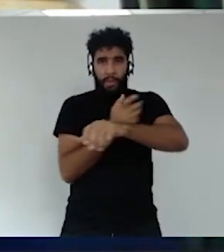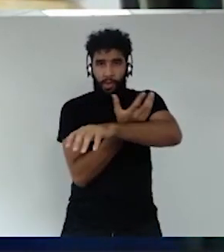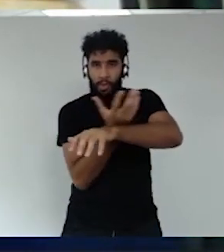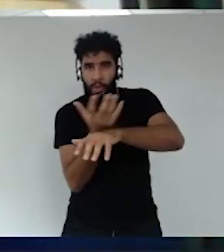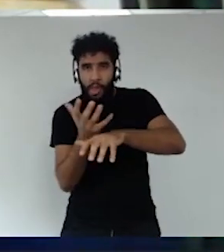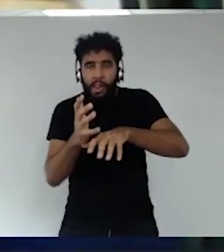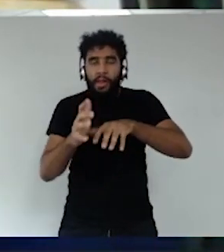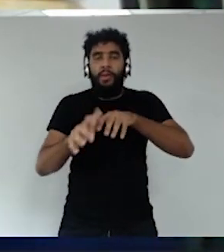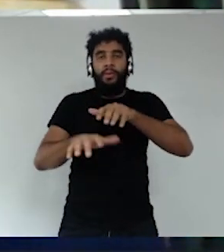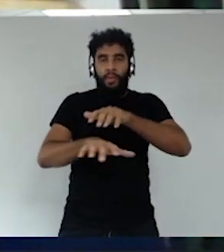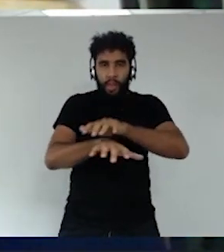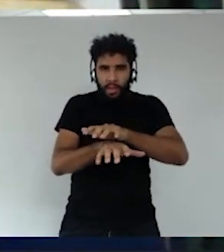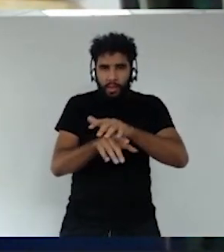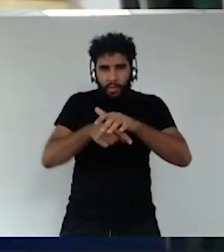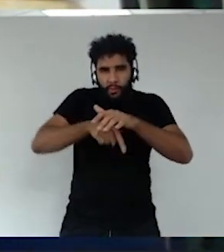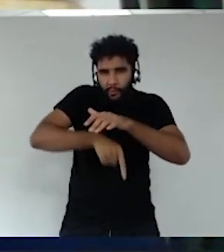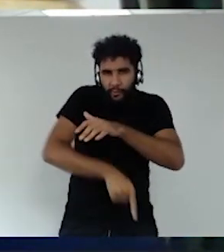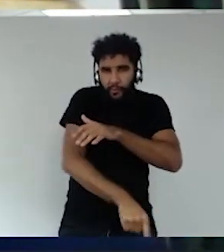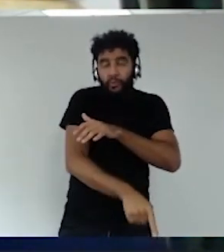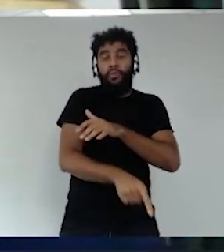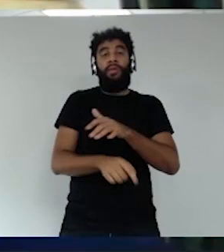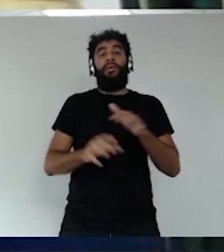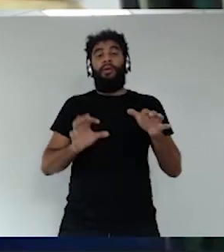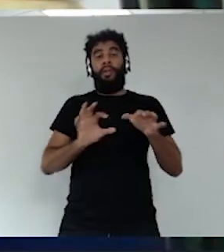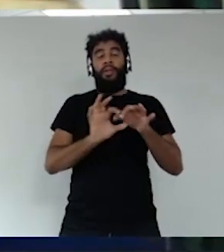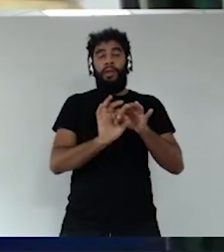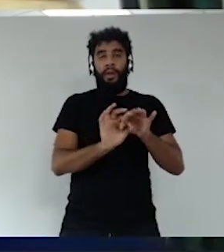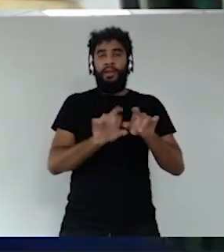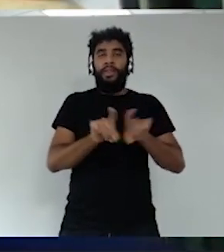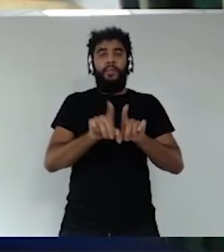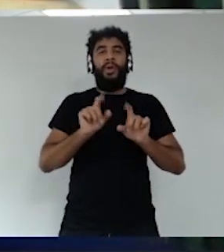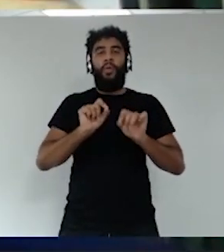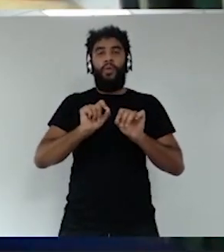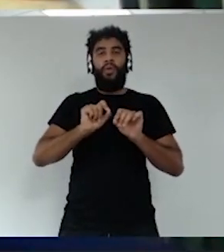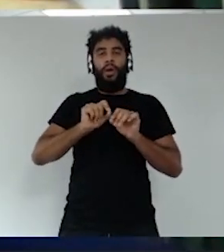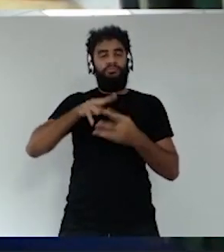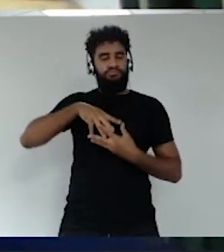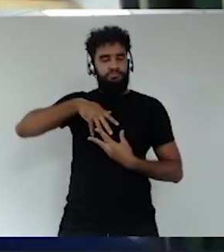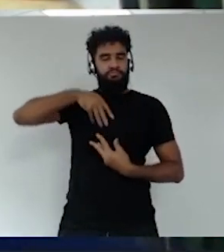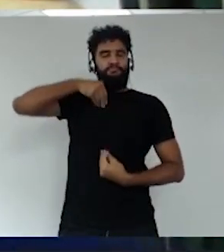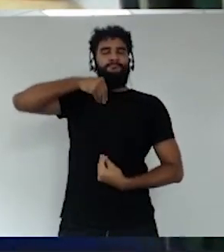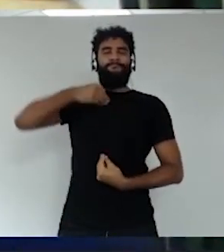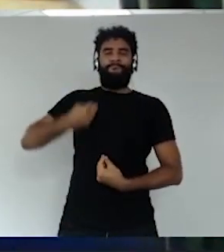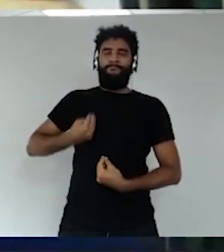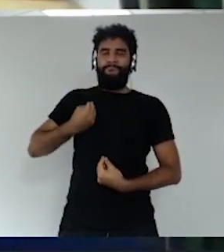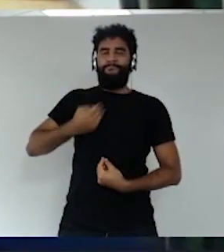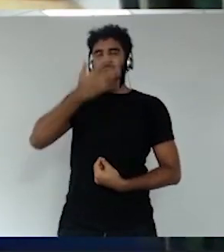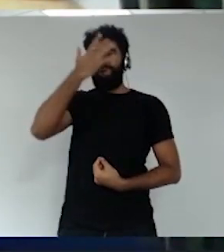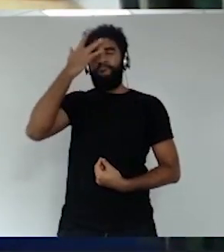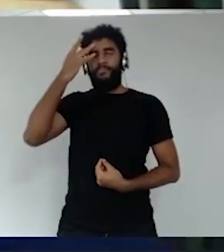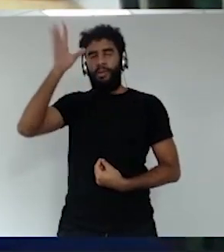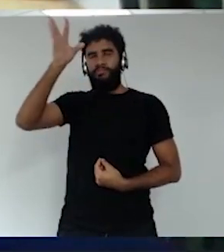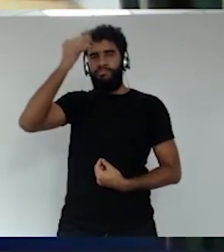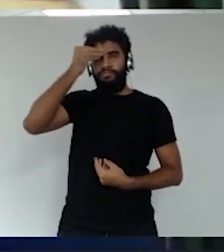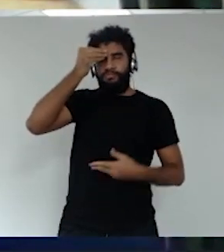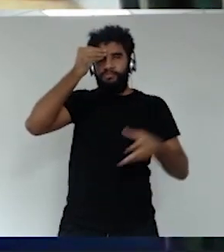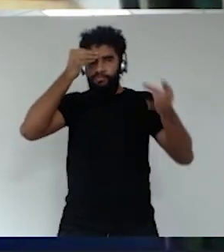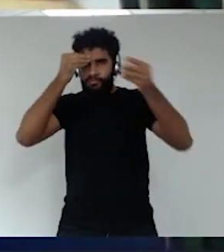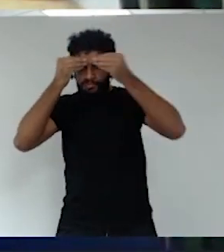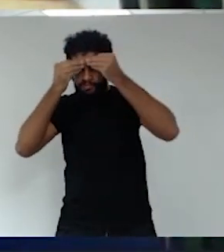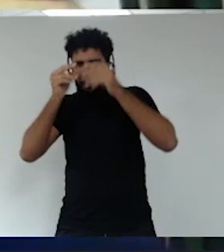ecologia profunda que tem a ver, efetivamente, com a espiritualidade das pessoas que sabem escutar, das pessoas que